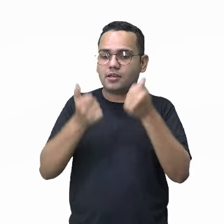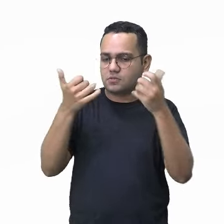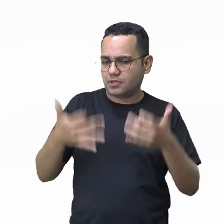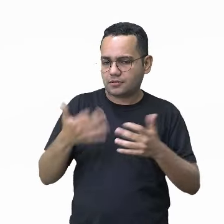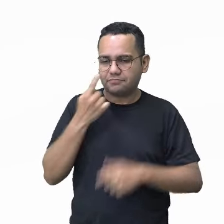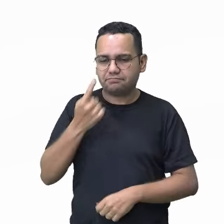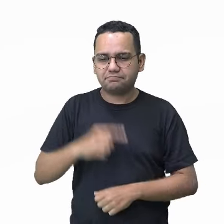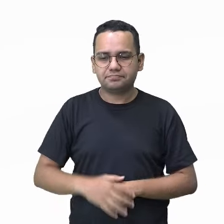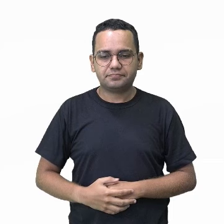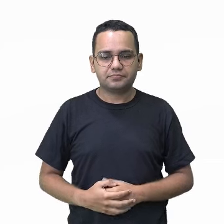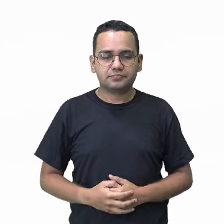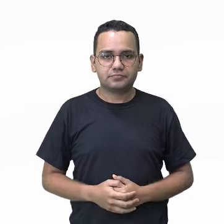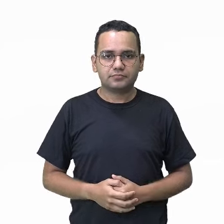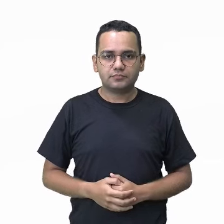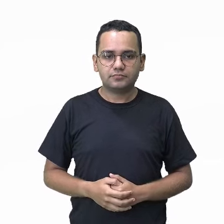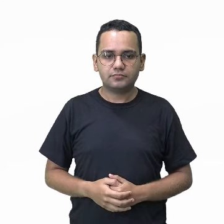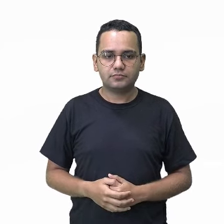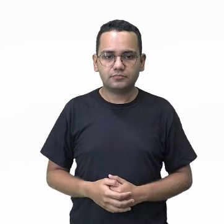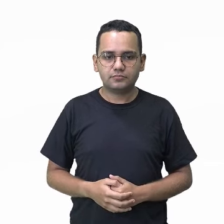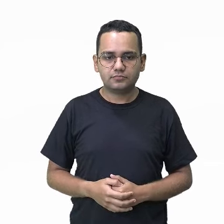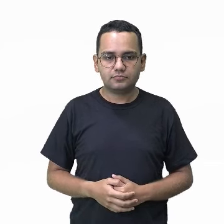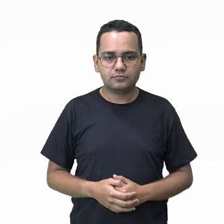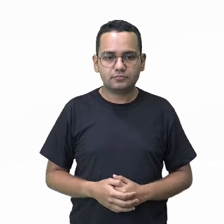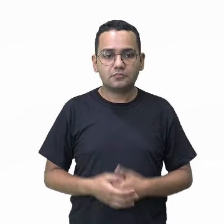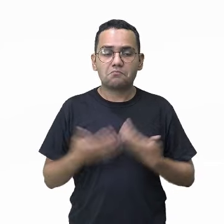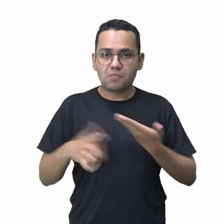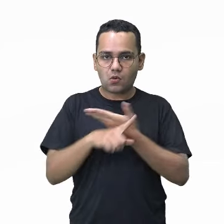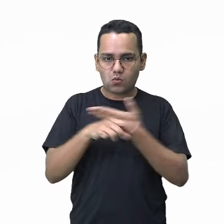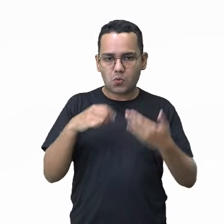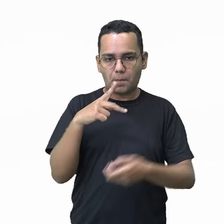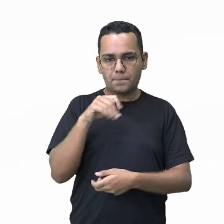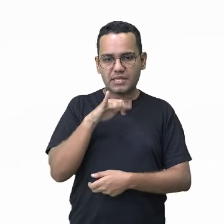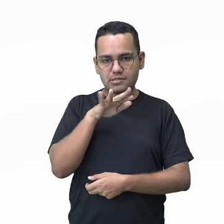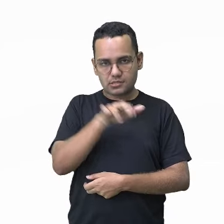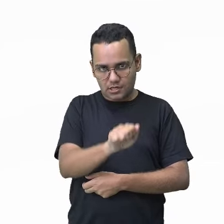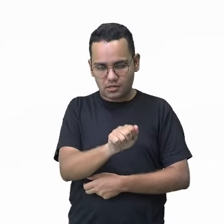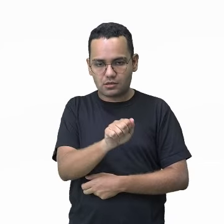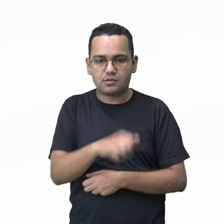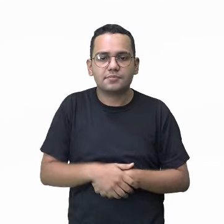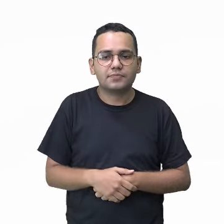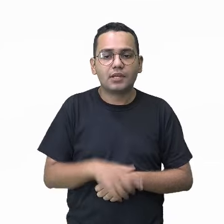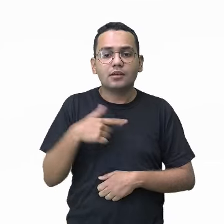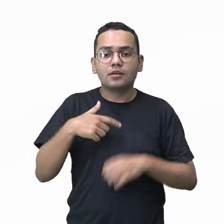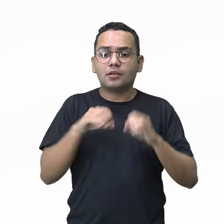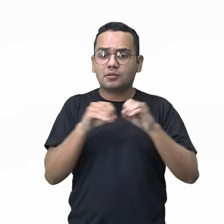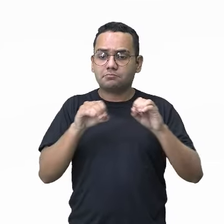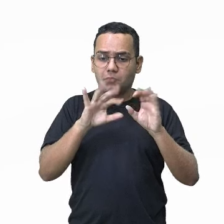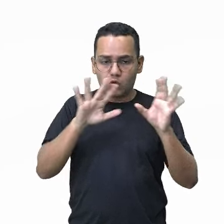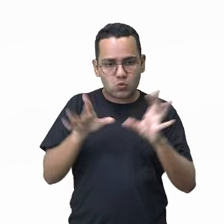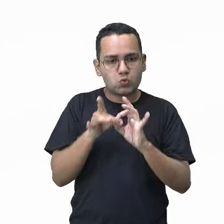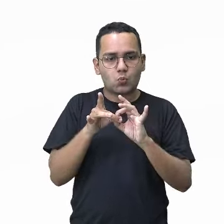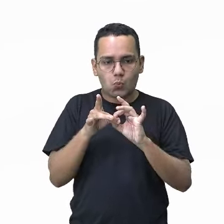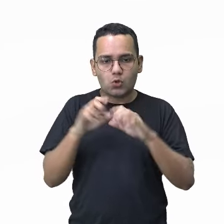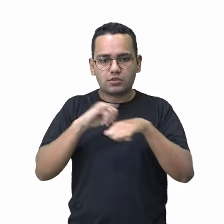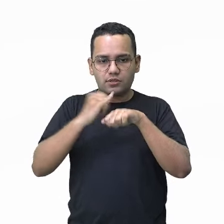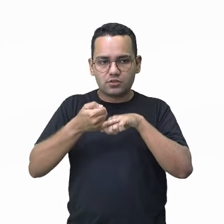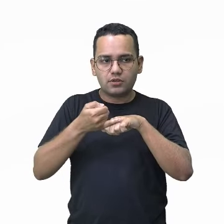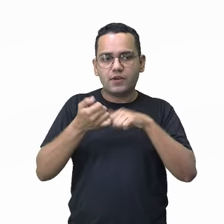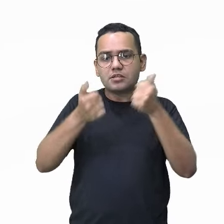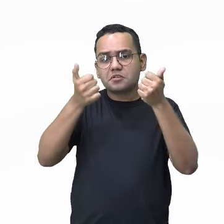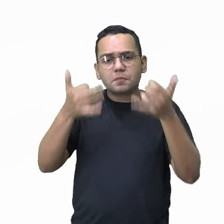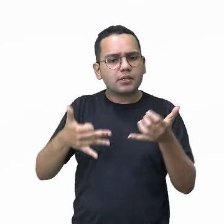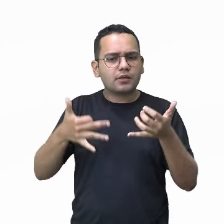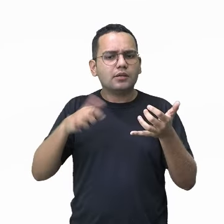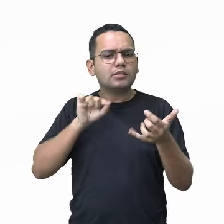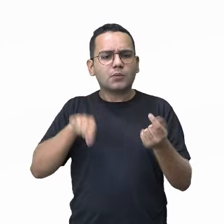explicativa Olha o que diz aí conforme Pestana as orações subordinadas adjetivas explicativas